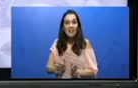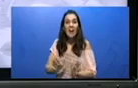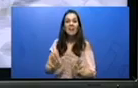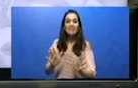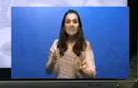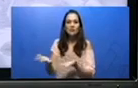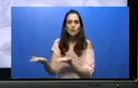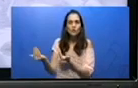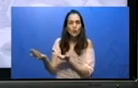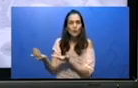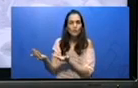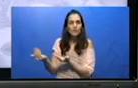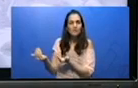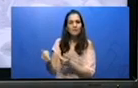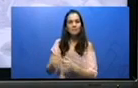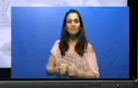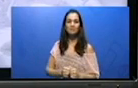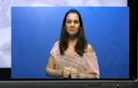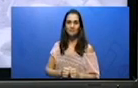plateumintos jovens.